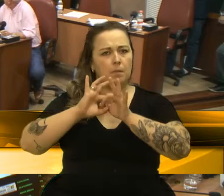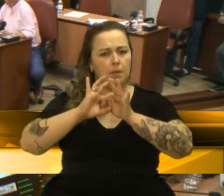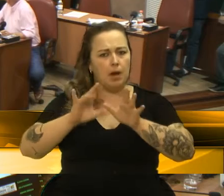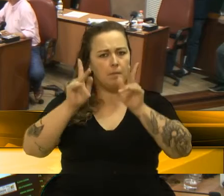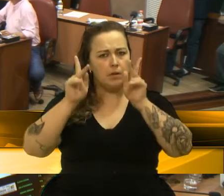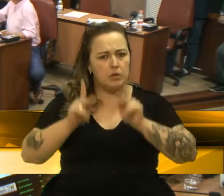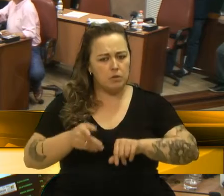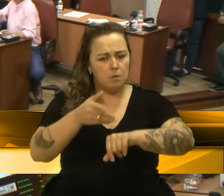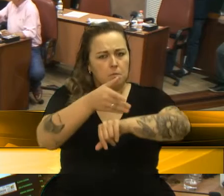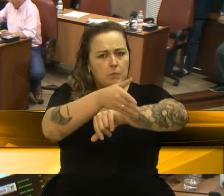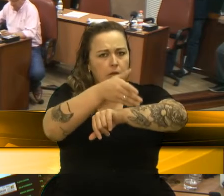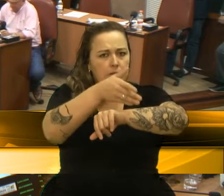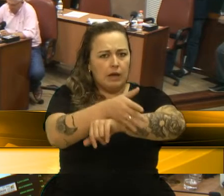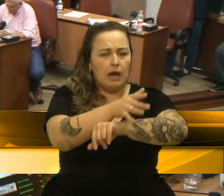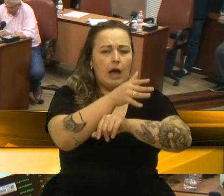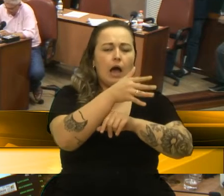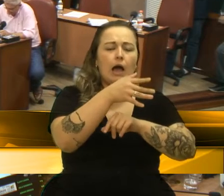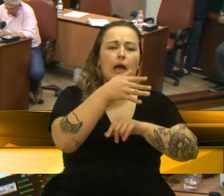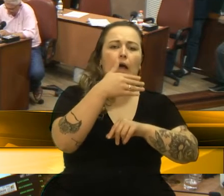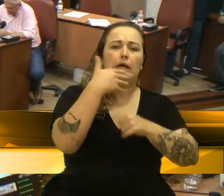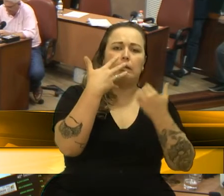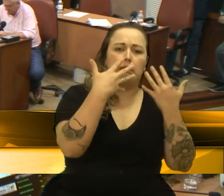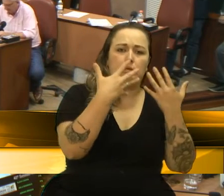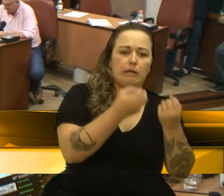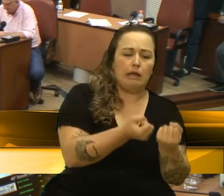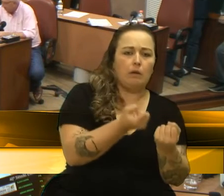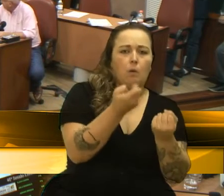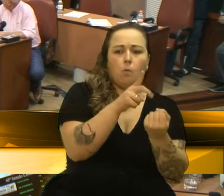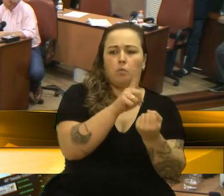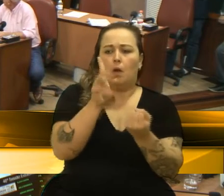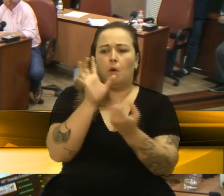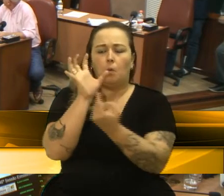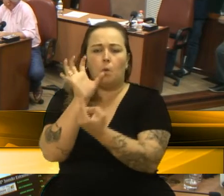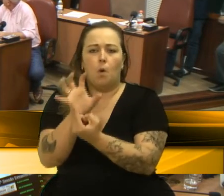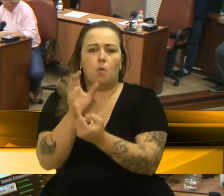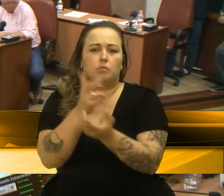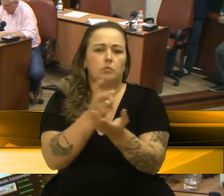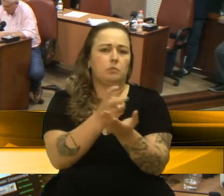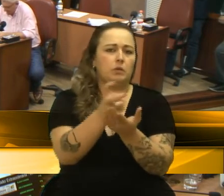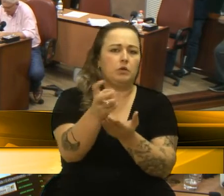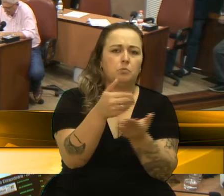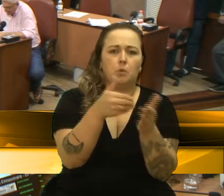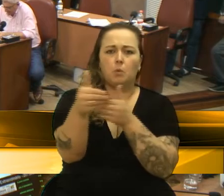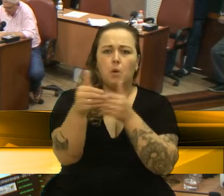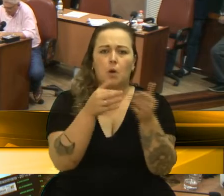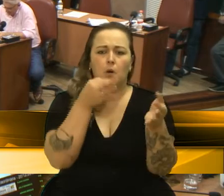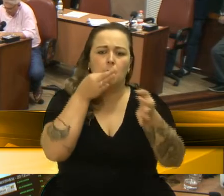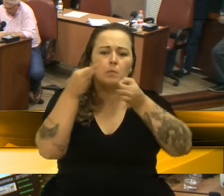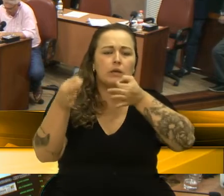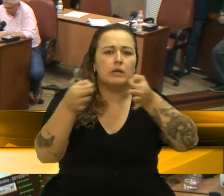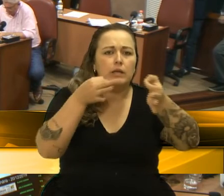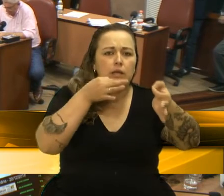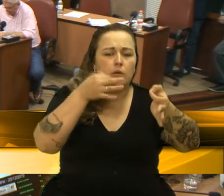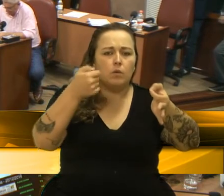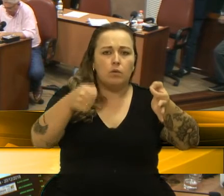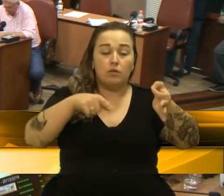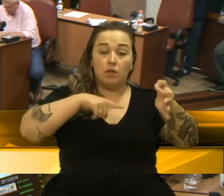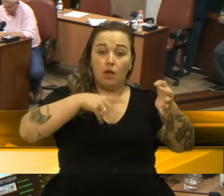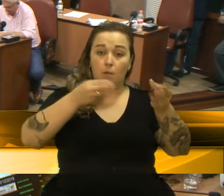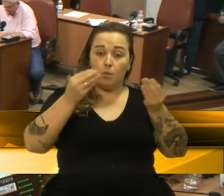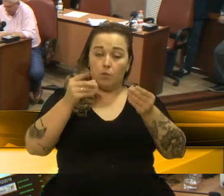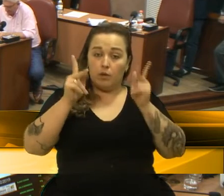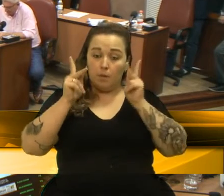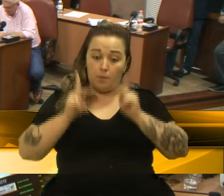participem, seja a favor ou contra, né, a questão do impeachment, não importa, mas tem várias pessoas lá